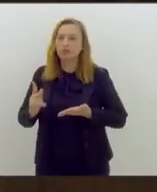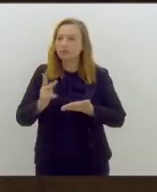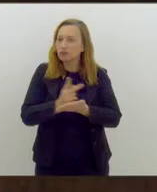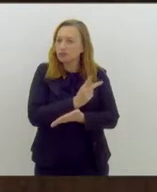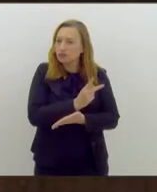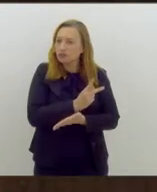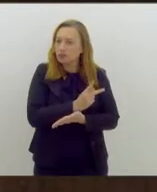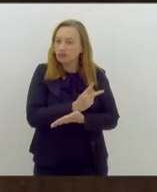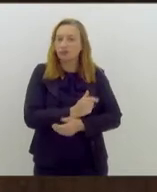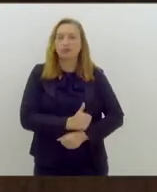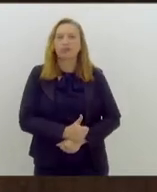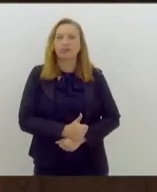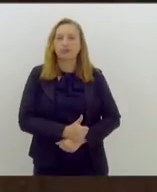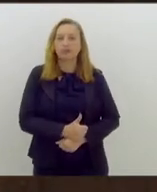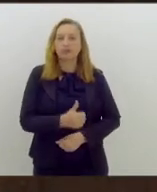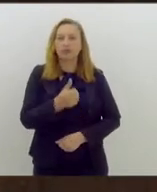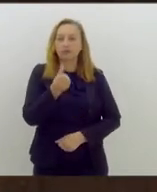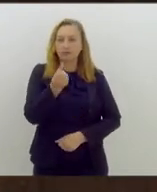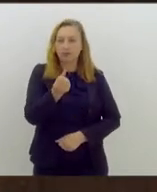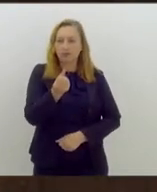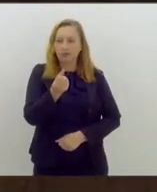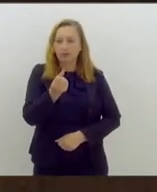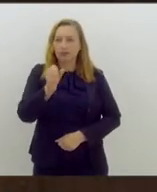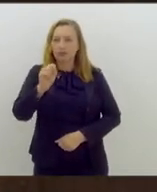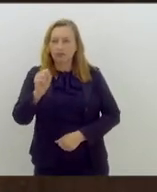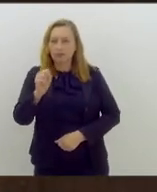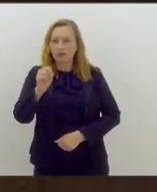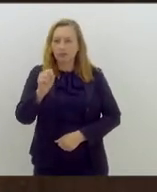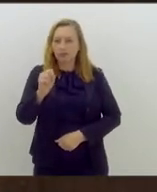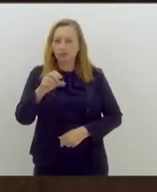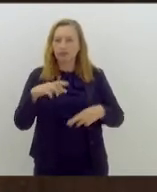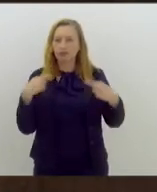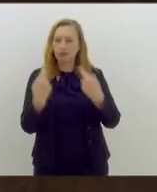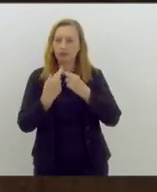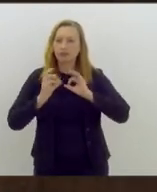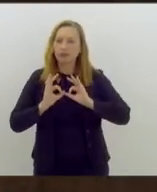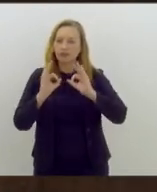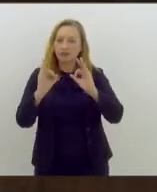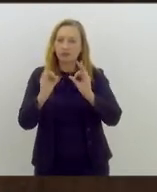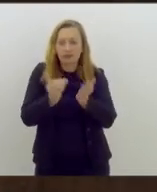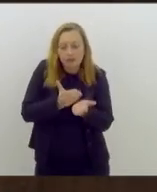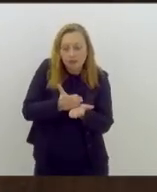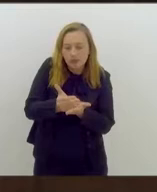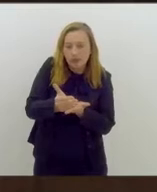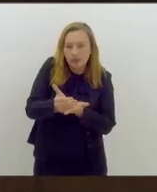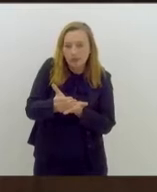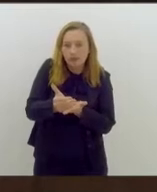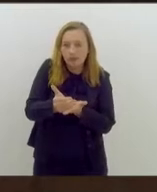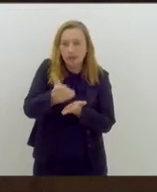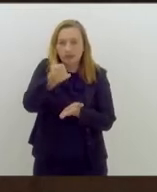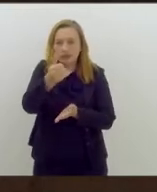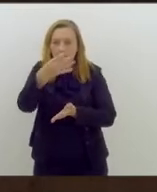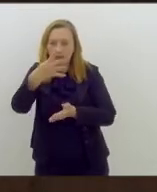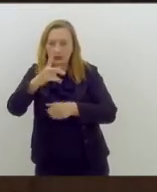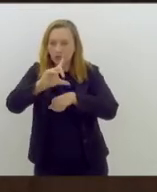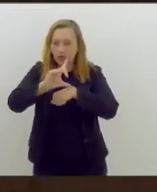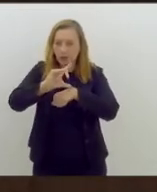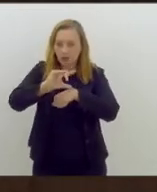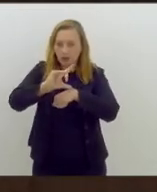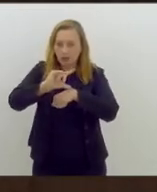o ocorrido na octagésimo oitava sessão ordinária que é iniciada às 14